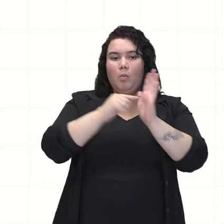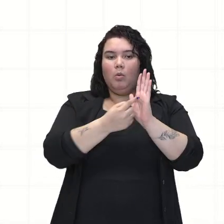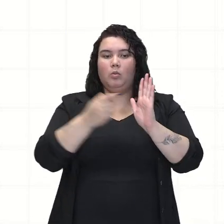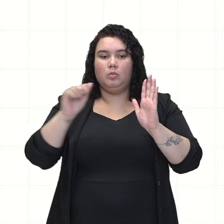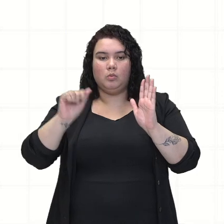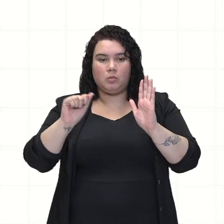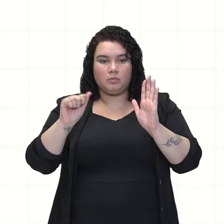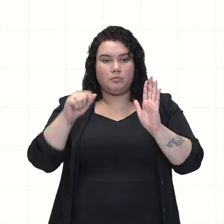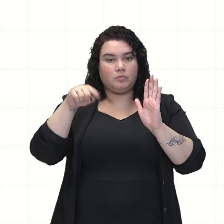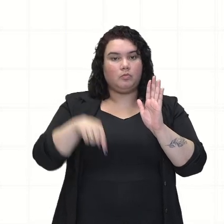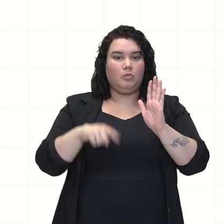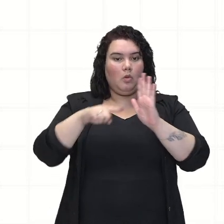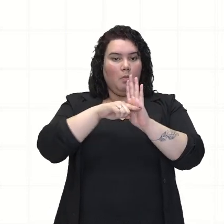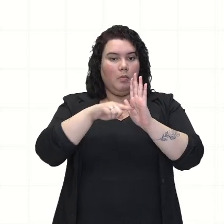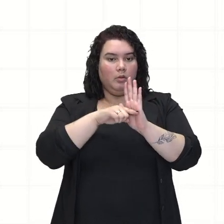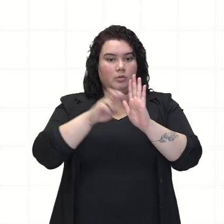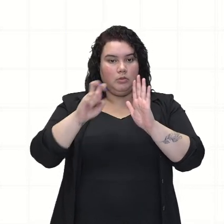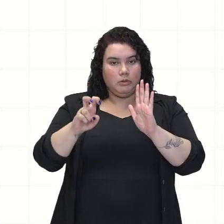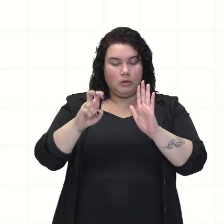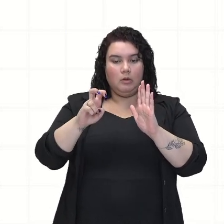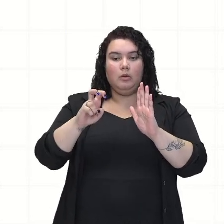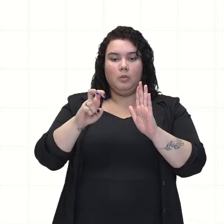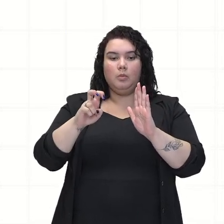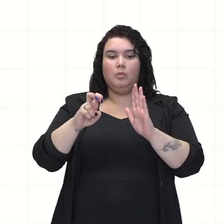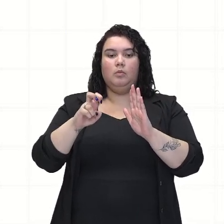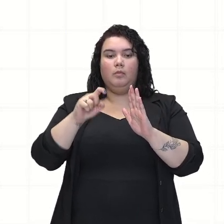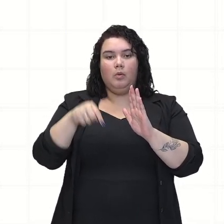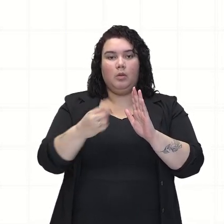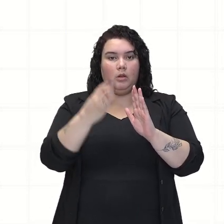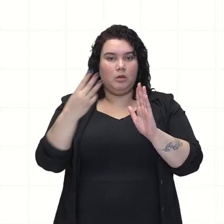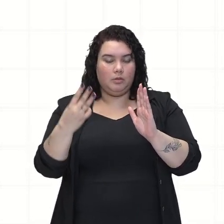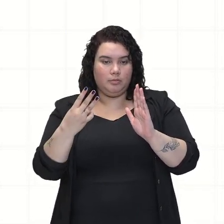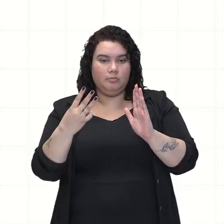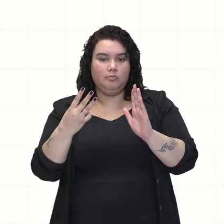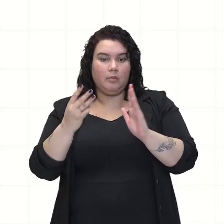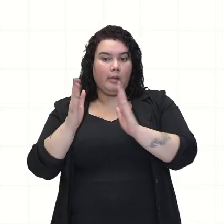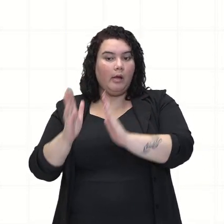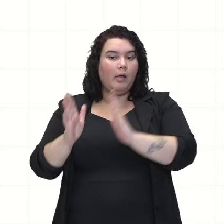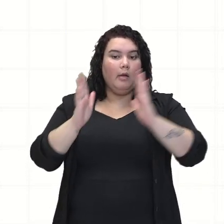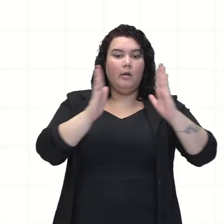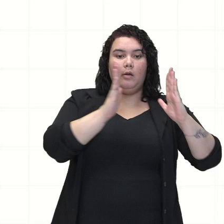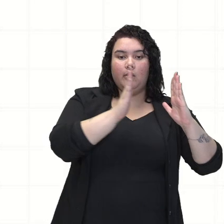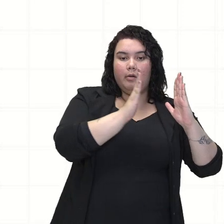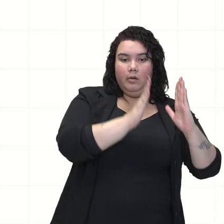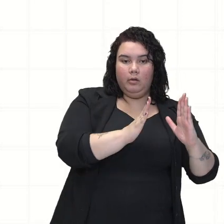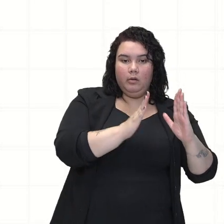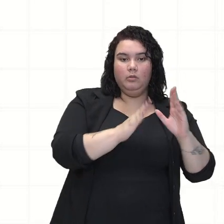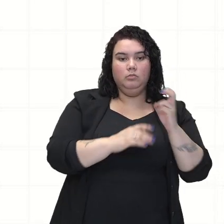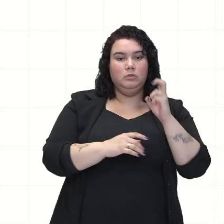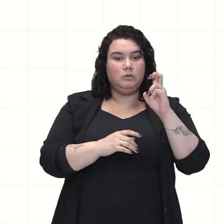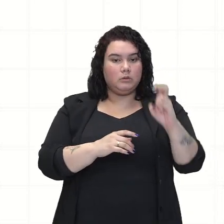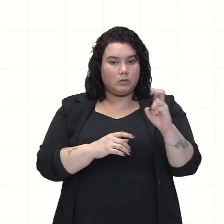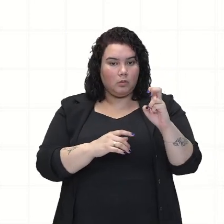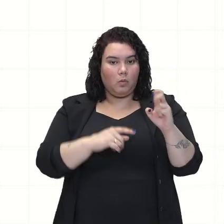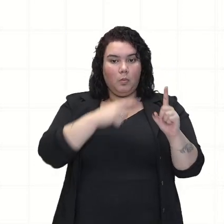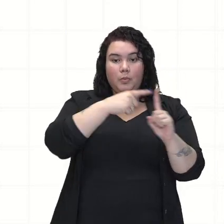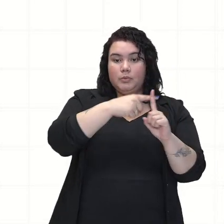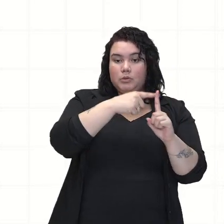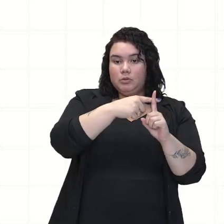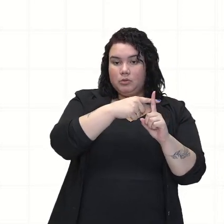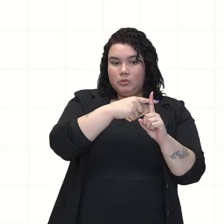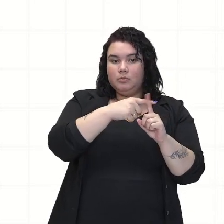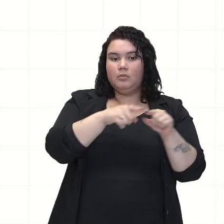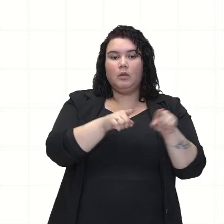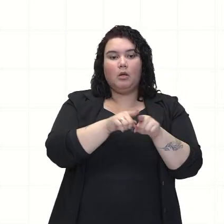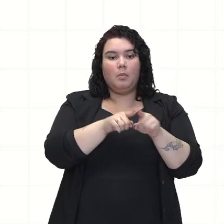aqui, ó, no -5 e no 3. Né? Então ele ia ficar aqui no 5, né? E